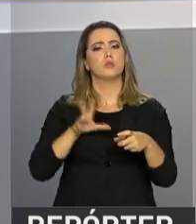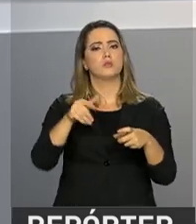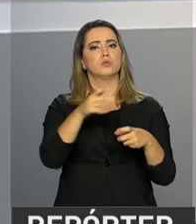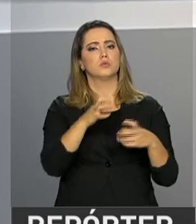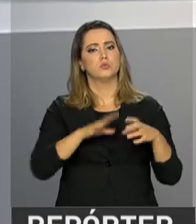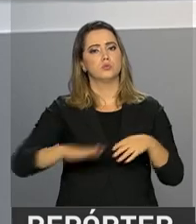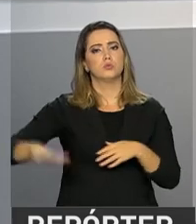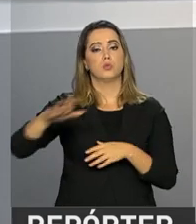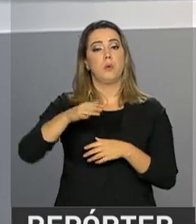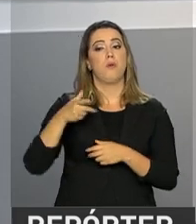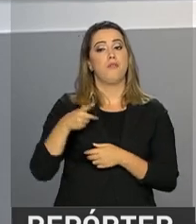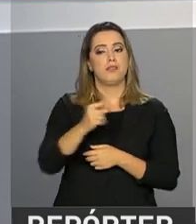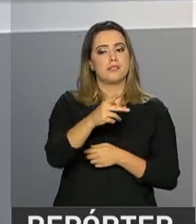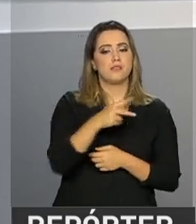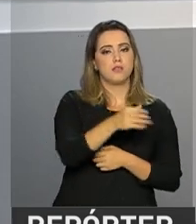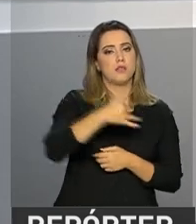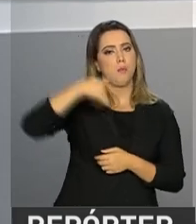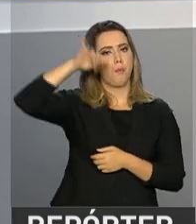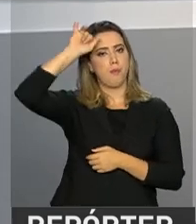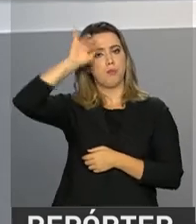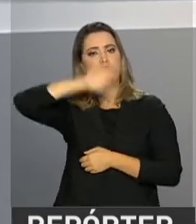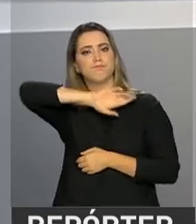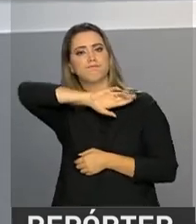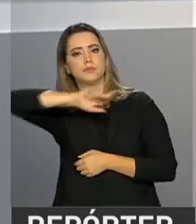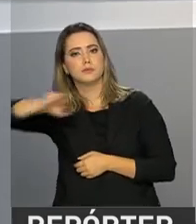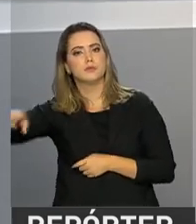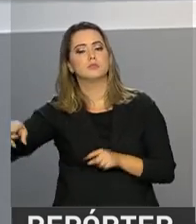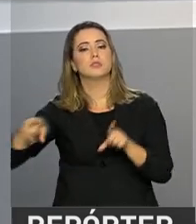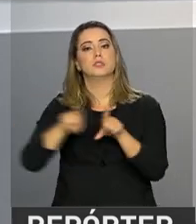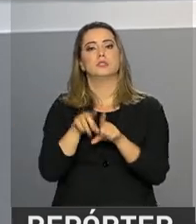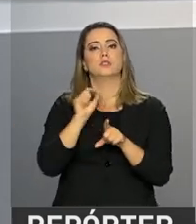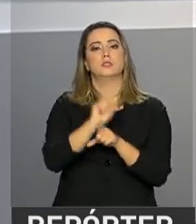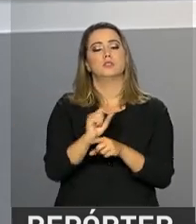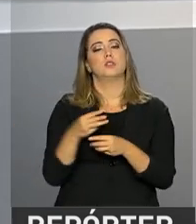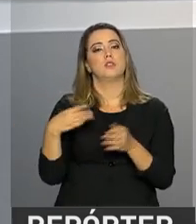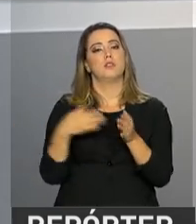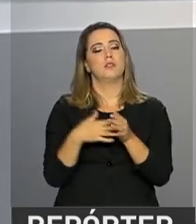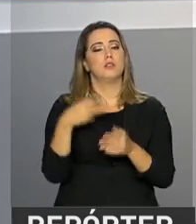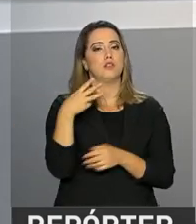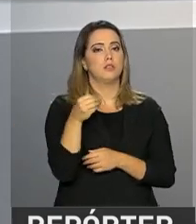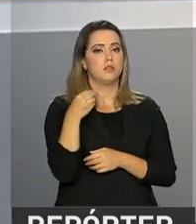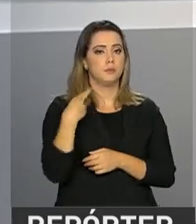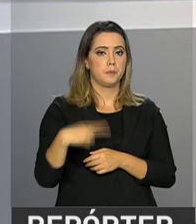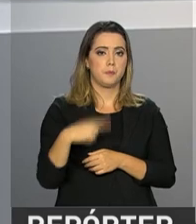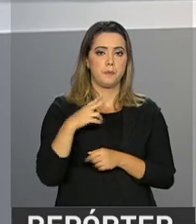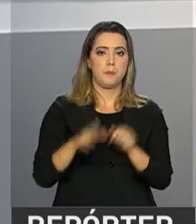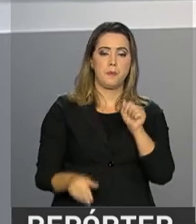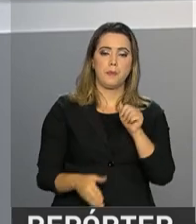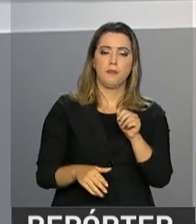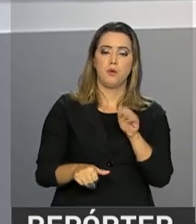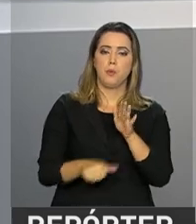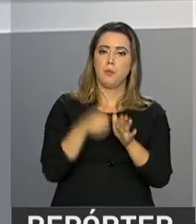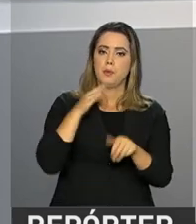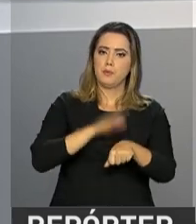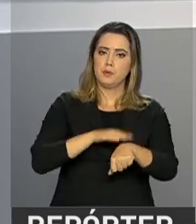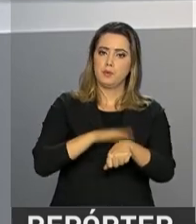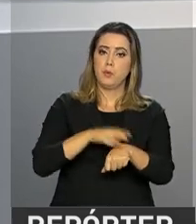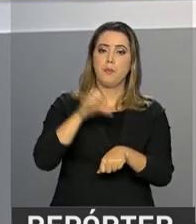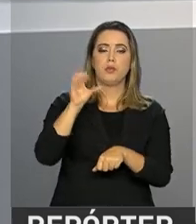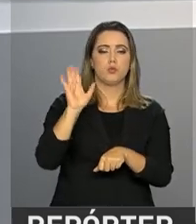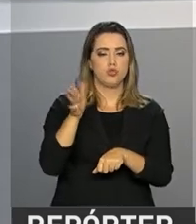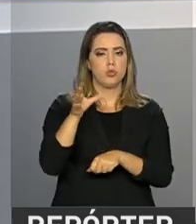búfalos será feita até 30 de novembro na primeira etapa deste ano a cobertura vacinal atingiu 98% do rebanho